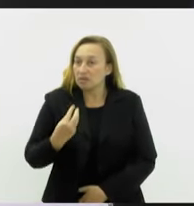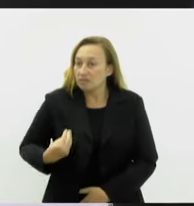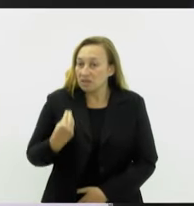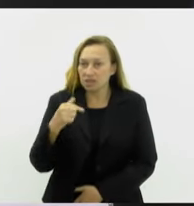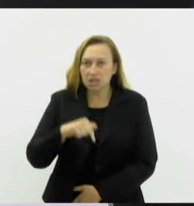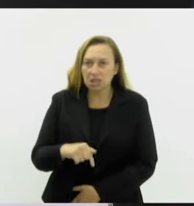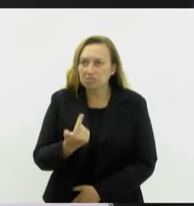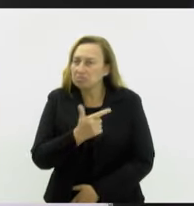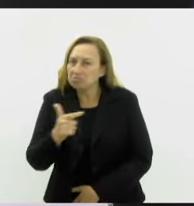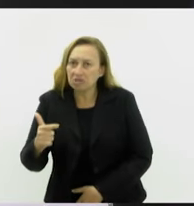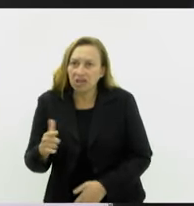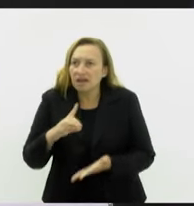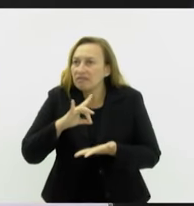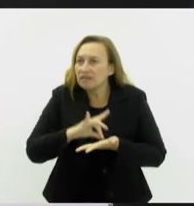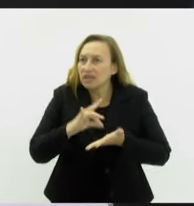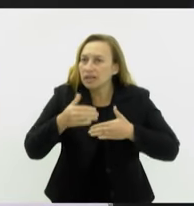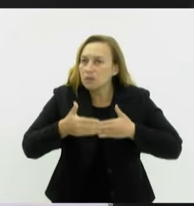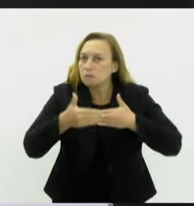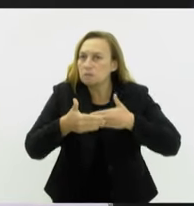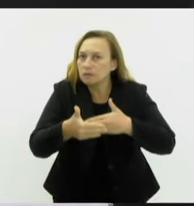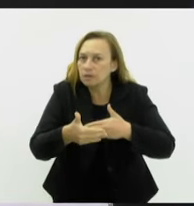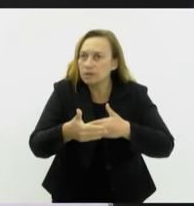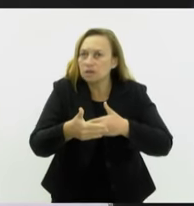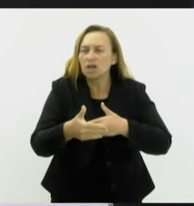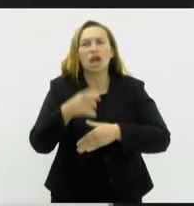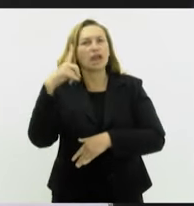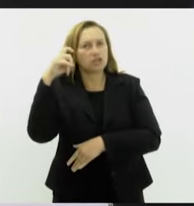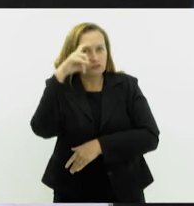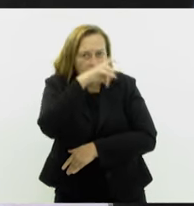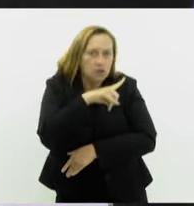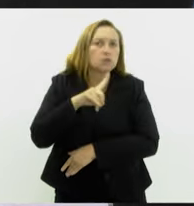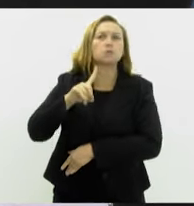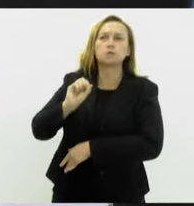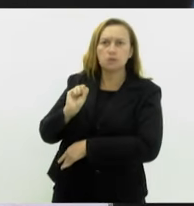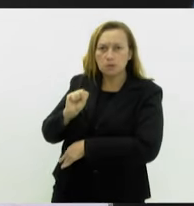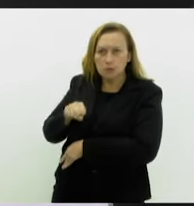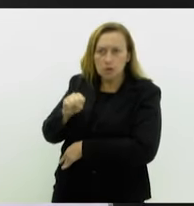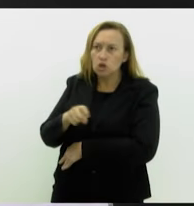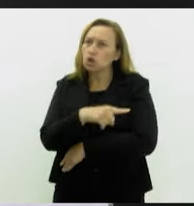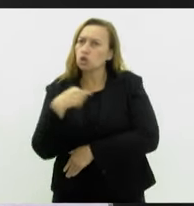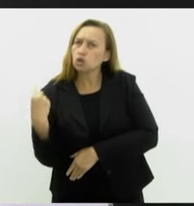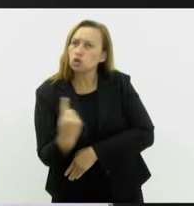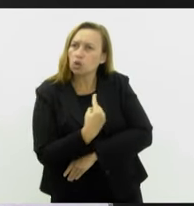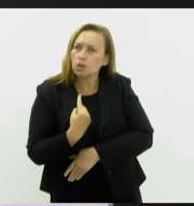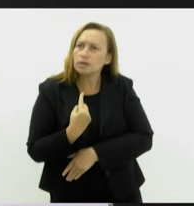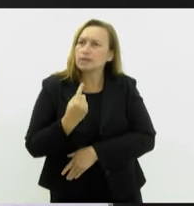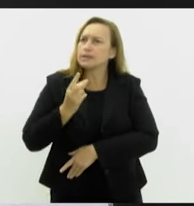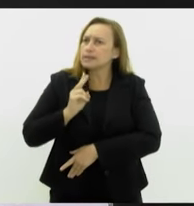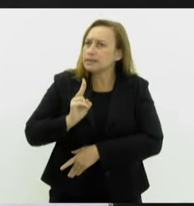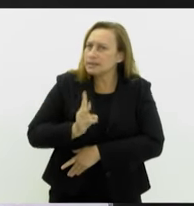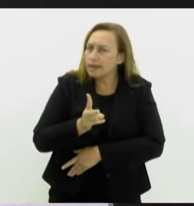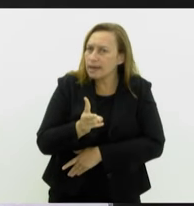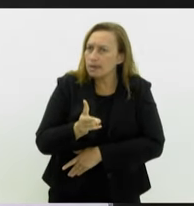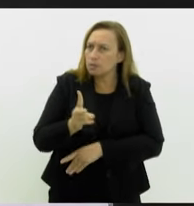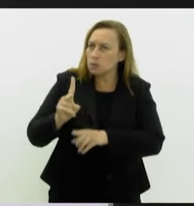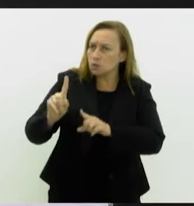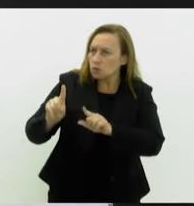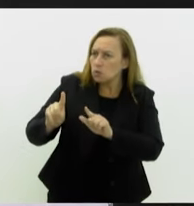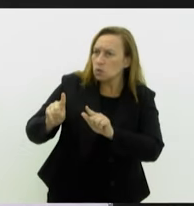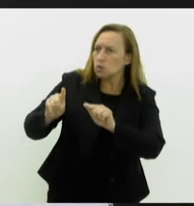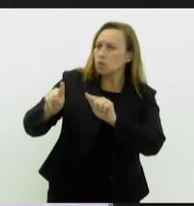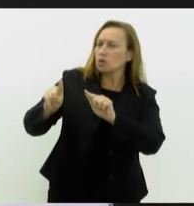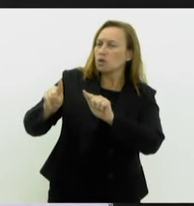haverá verdadeiros avanços é difícil é nós somos o tempo todo confrontadas